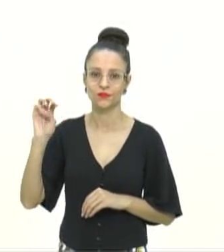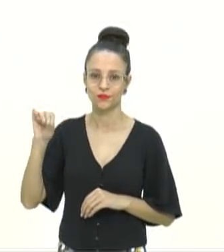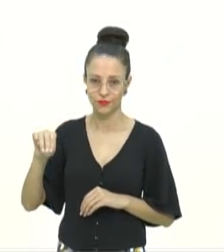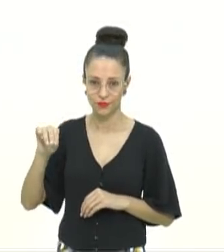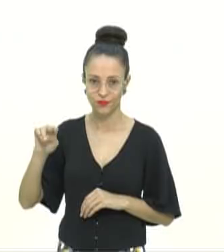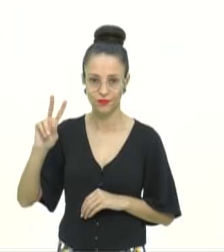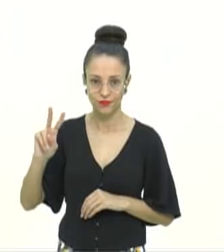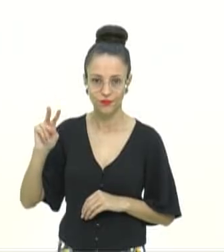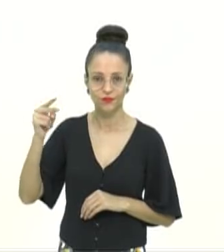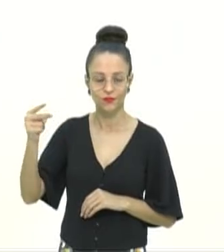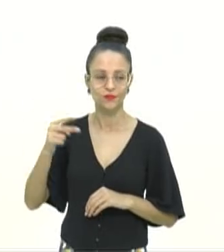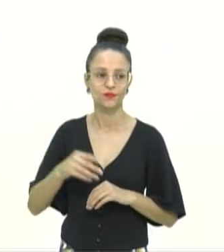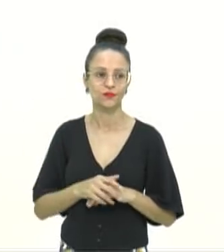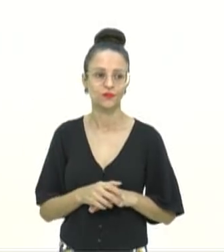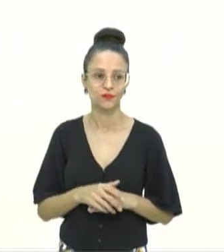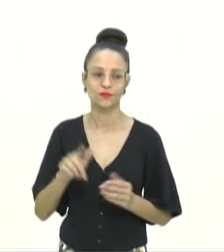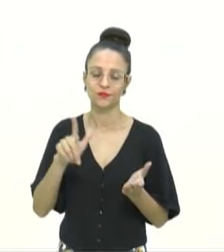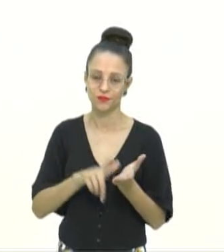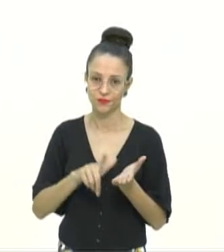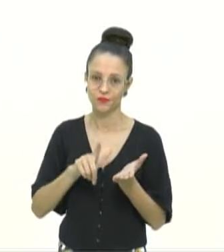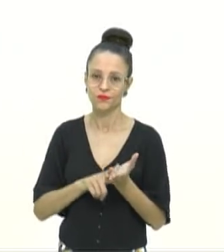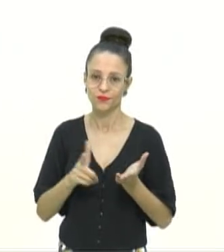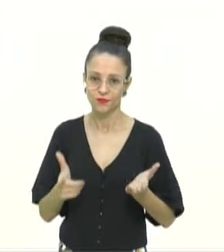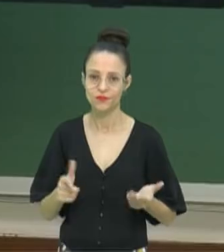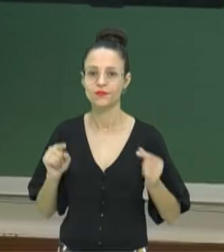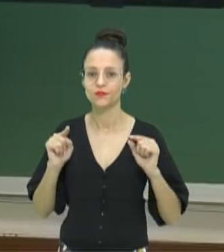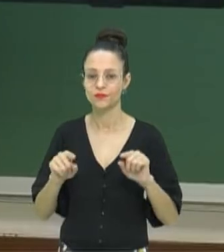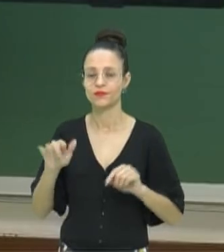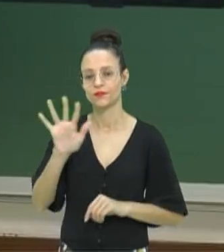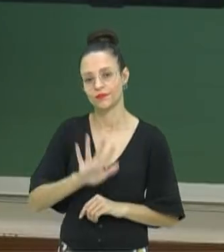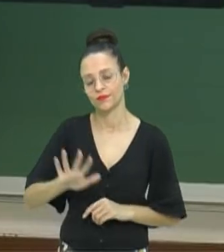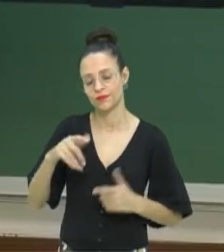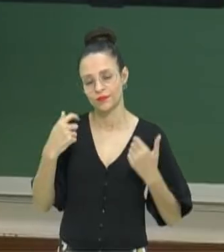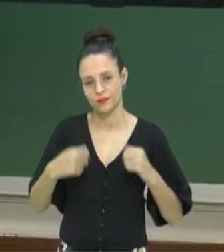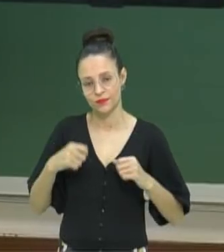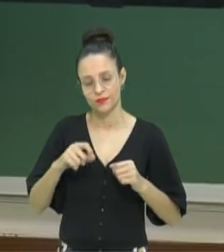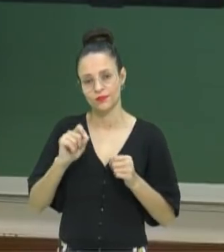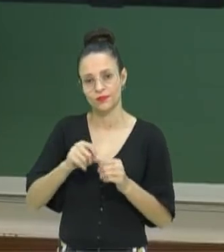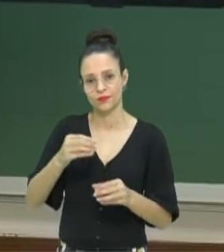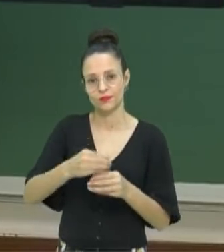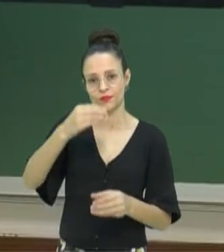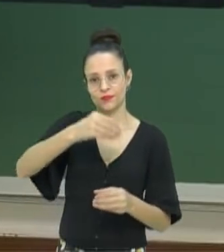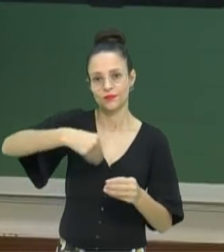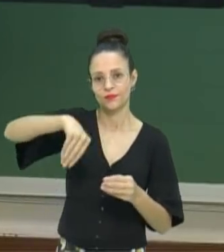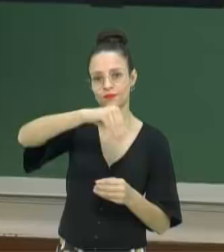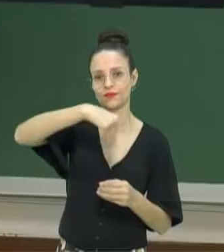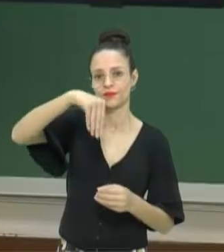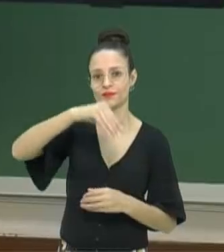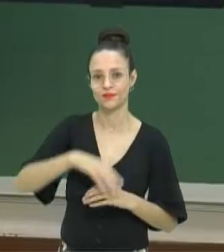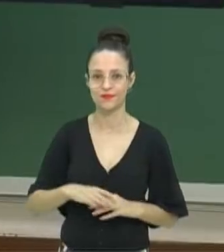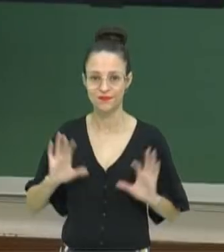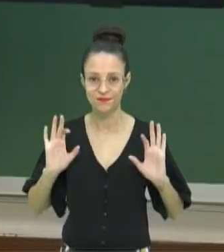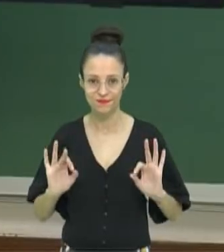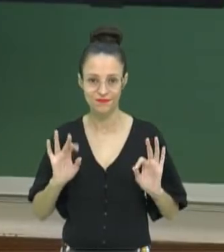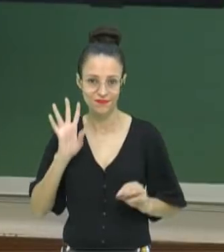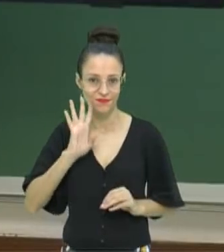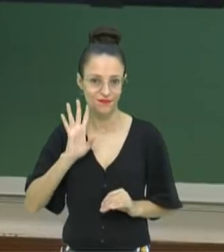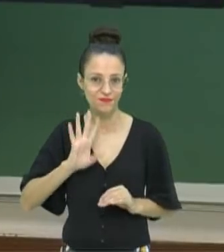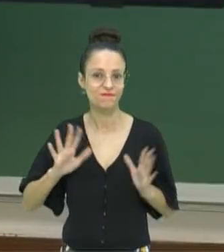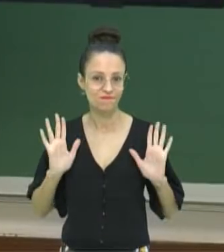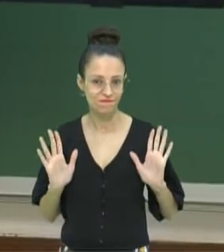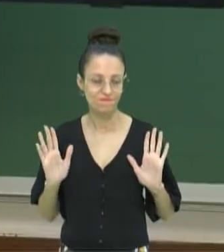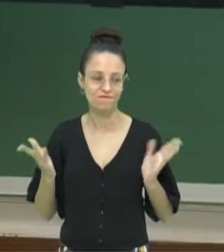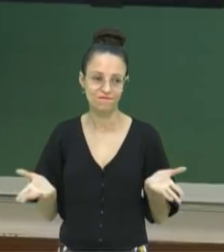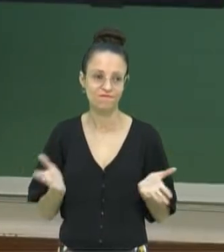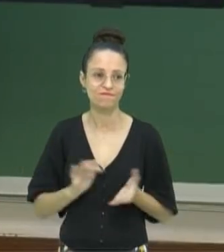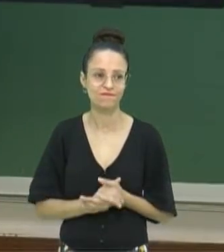654 centímetros de papel contact. Essa é a área que ela vai gastar para encapar essa lata. Legal, né?